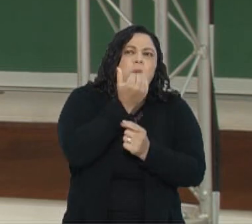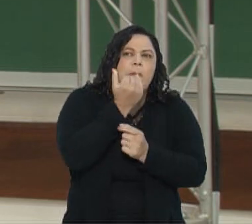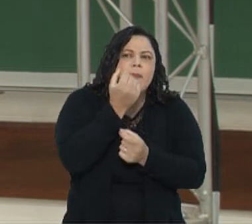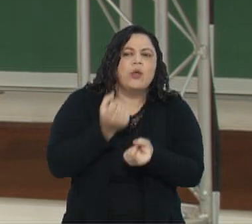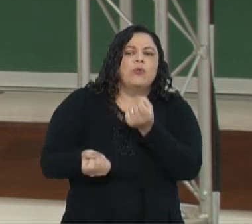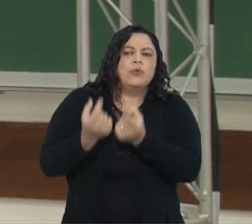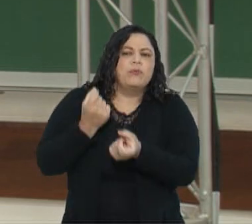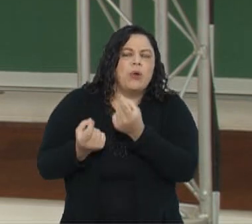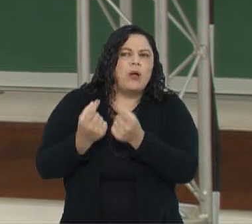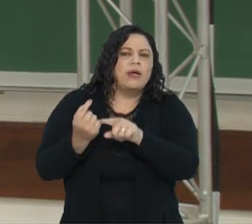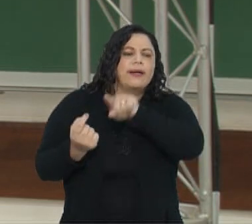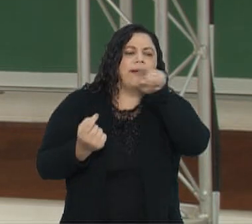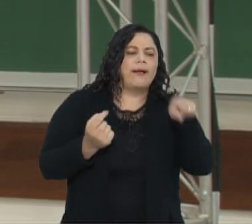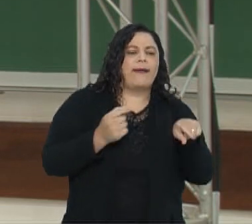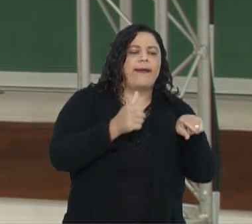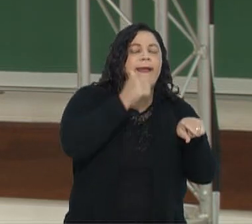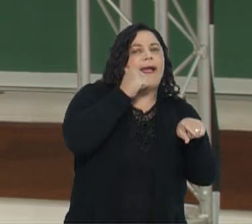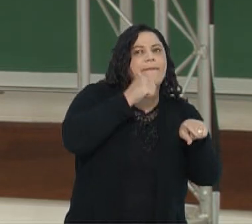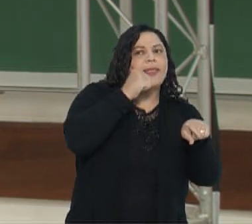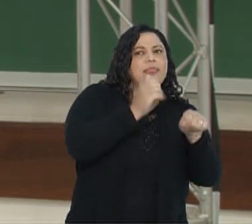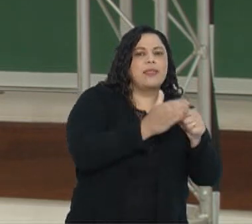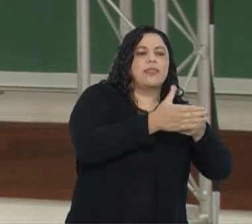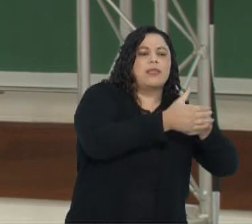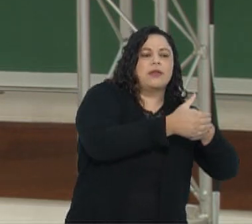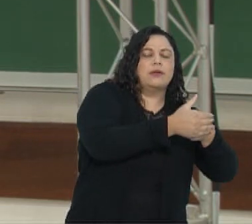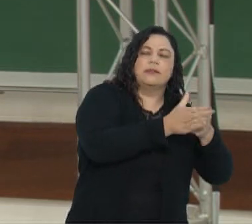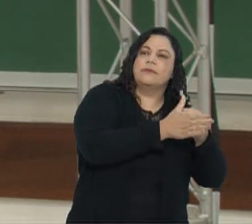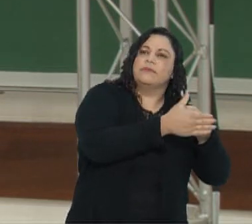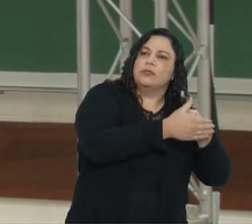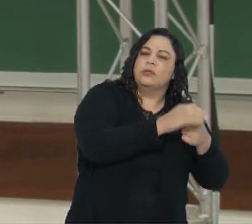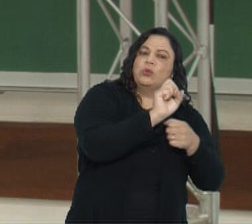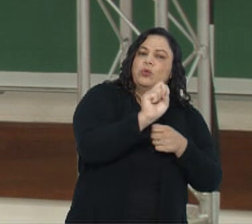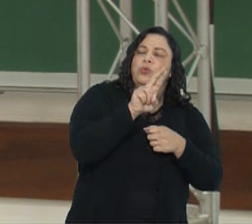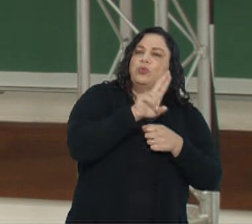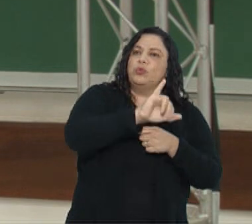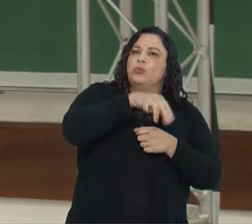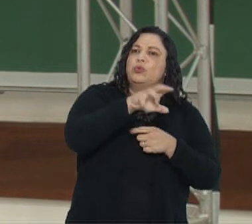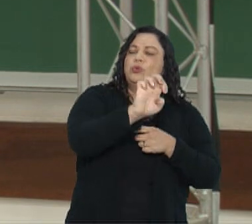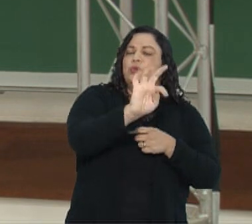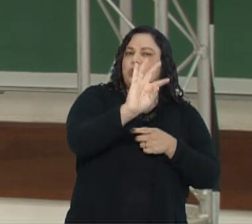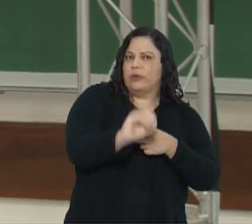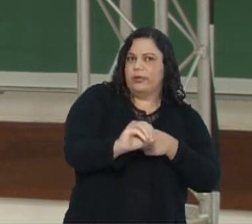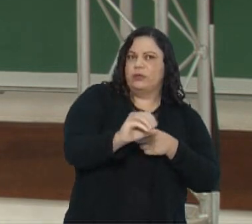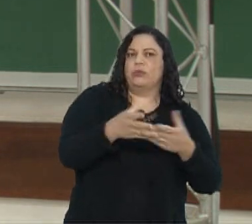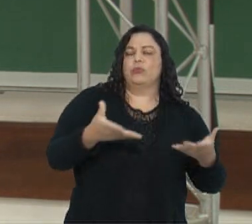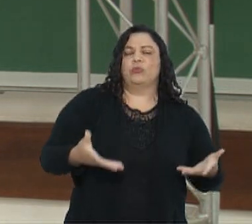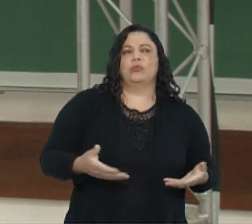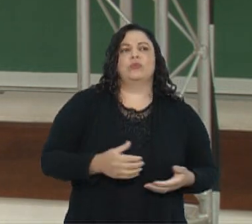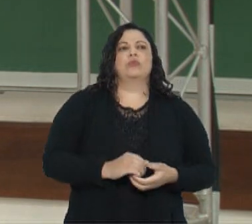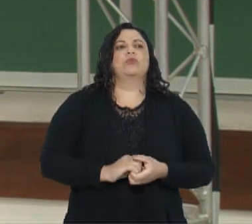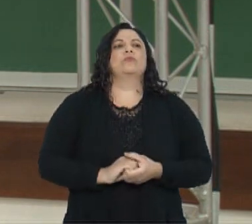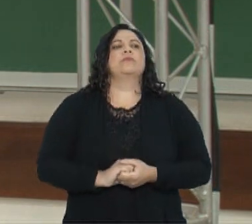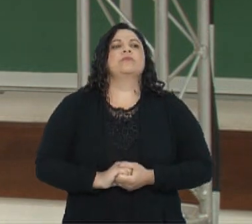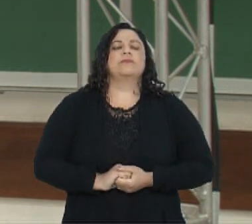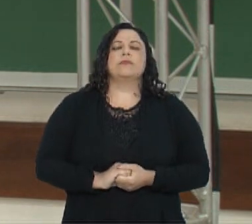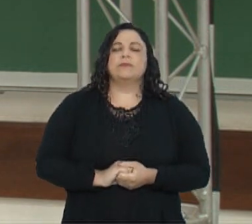porque eu pergunto para o meu verbo, quem comeu? A menina. Automaticamente eu consigo ali saber.